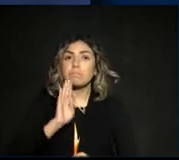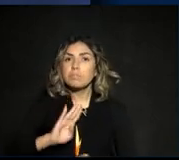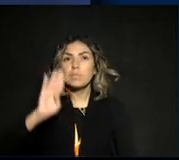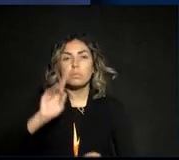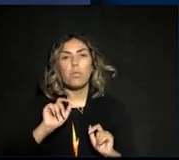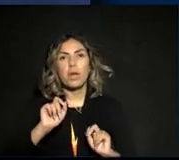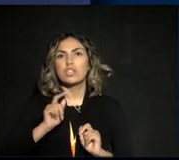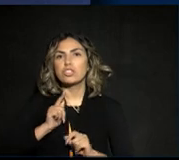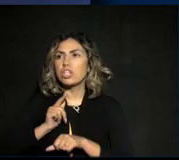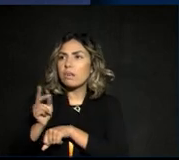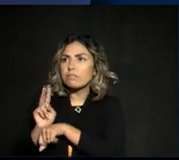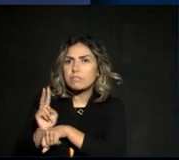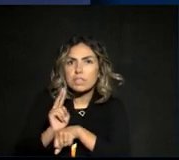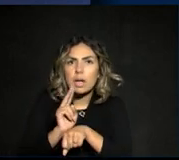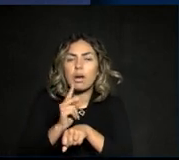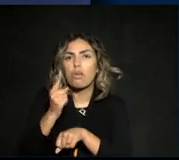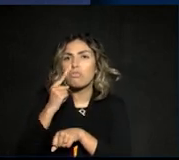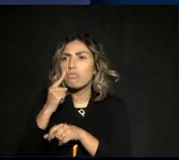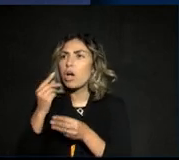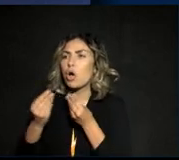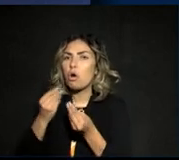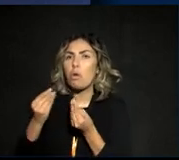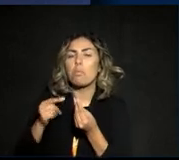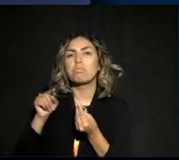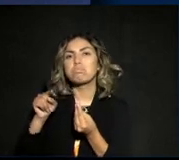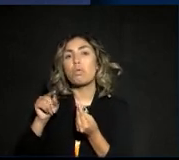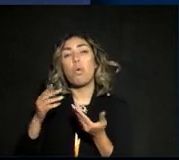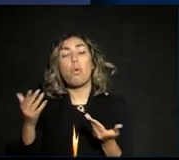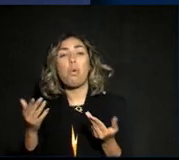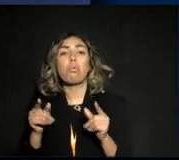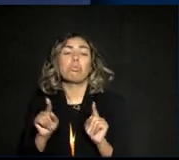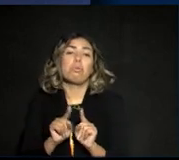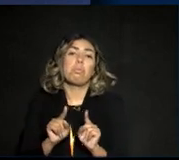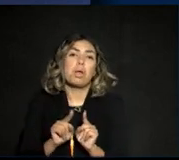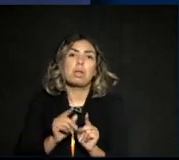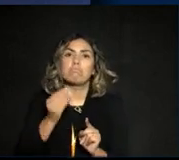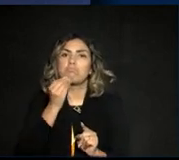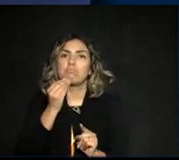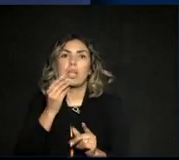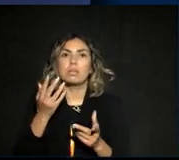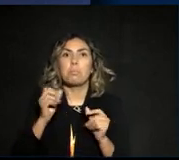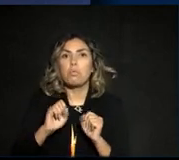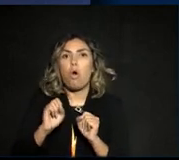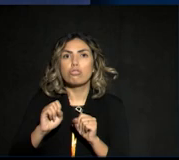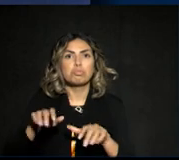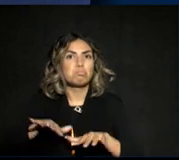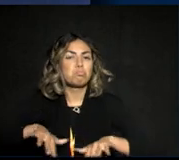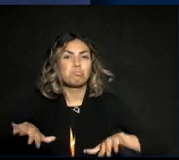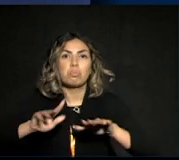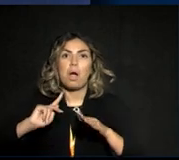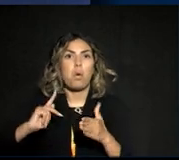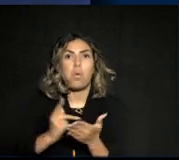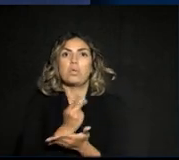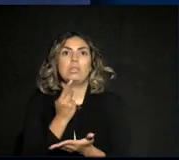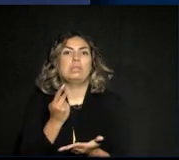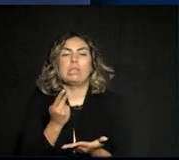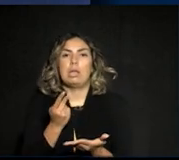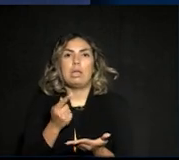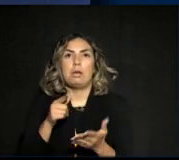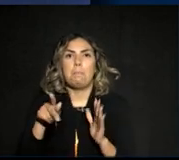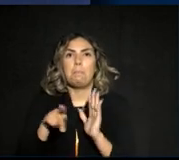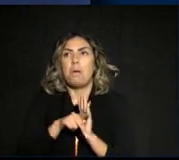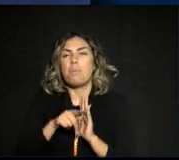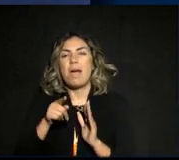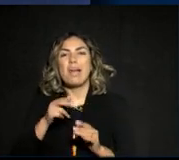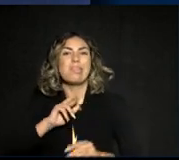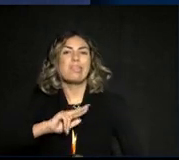deterioração fiscal, que o Mansueto pode comentar mais, ou salvo algum acontecimento fora do cenário